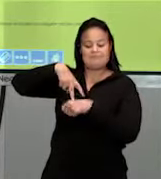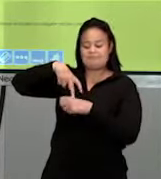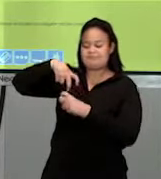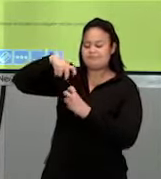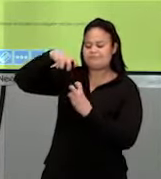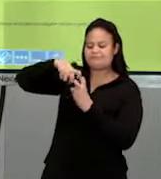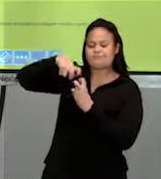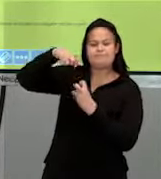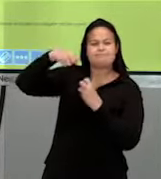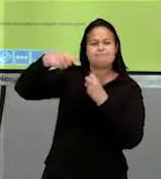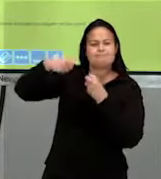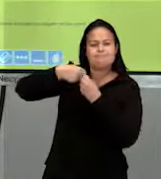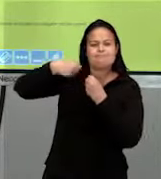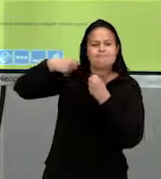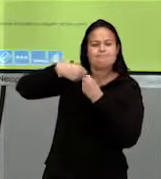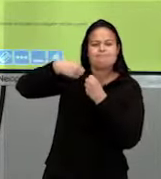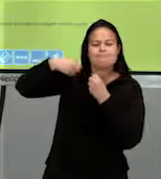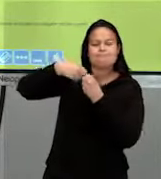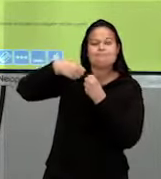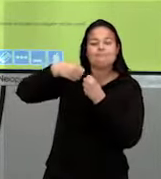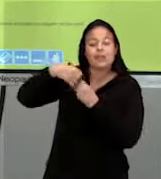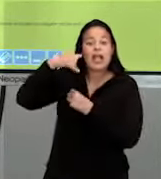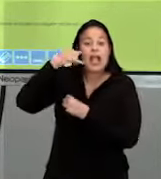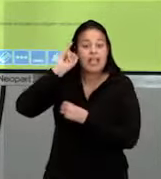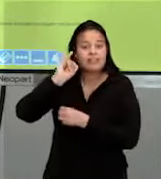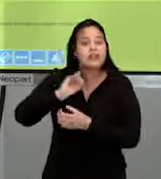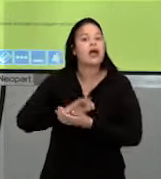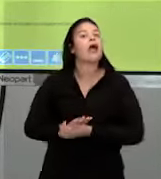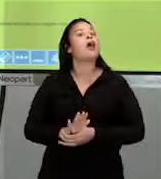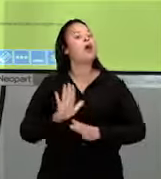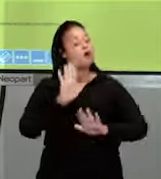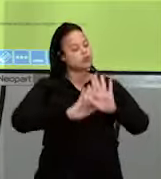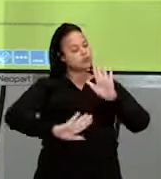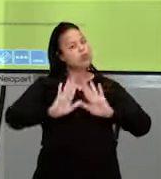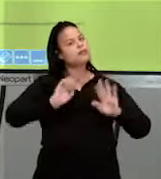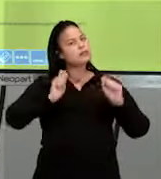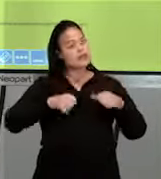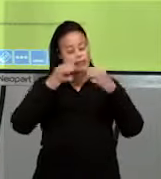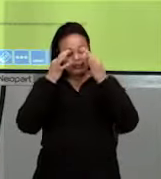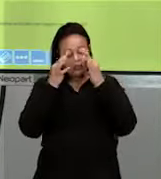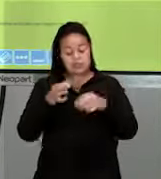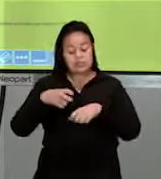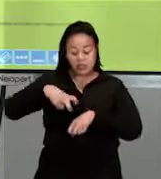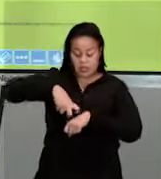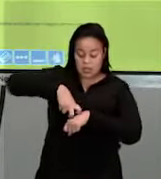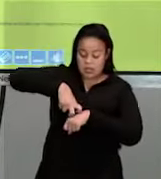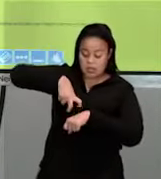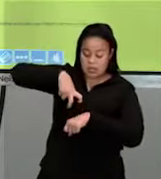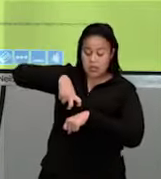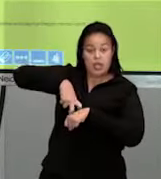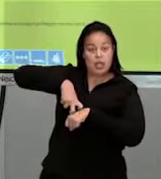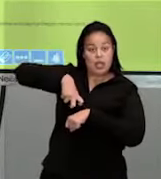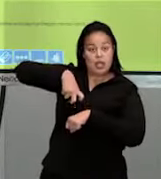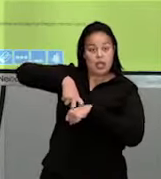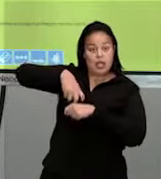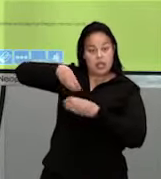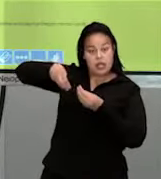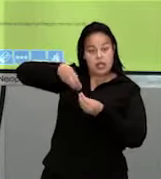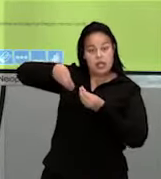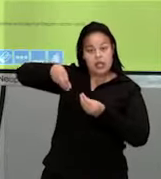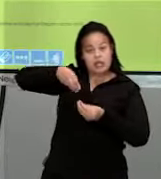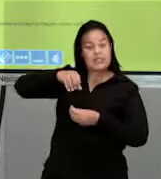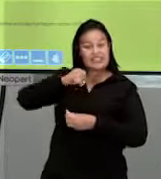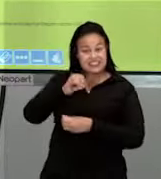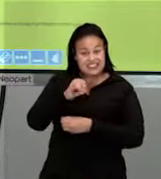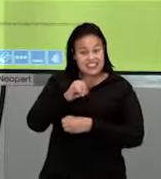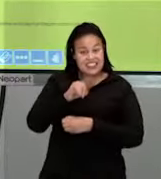É muito importante a gente sempre cuidar das nossas cartilagens dos joelhos. Por quê? Se houver uma